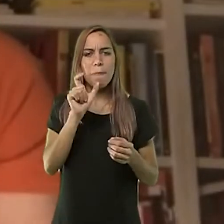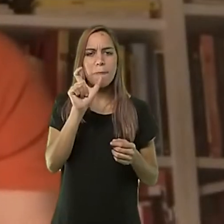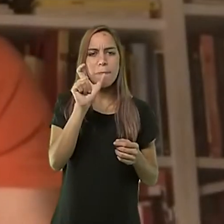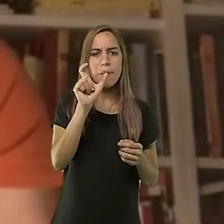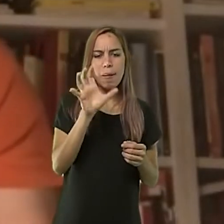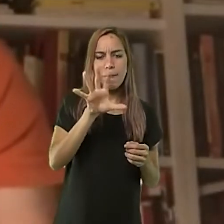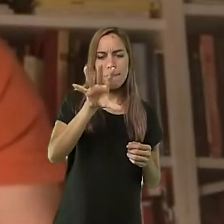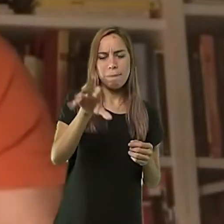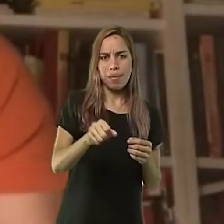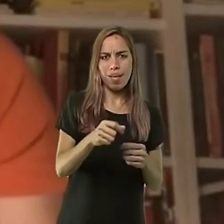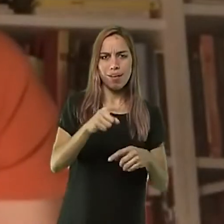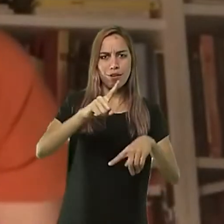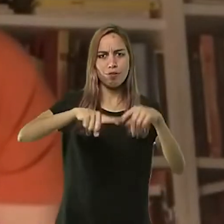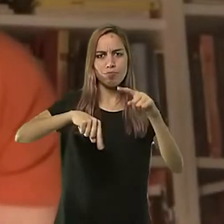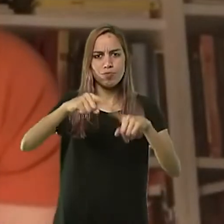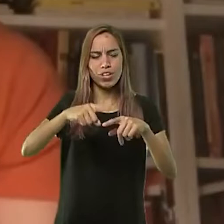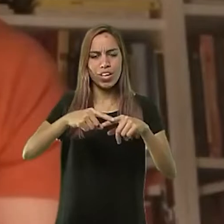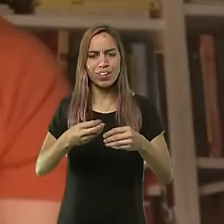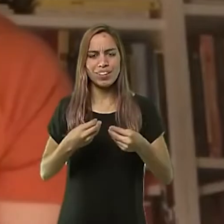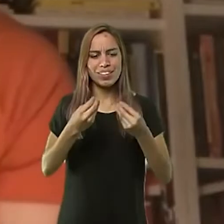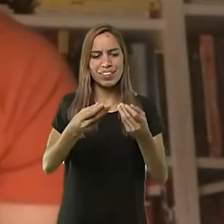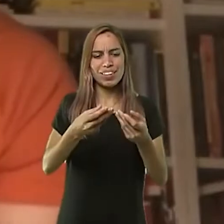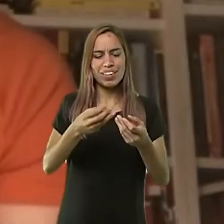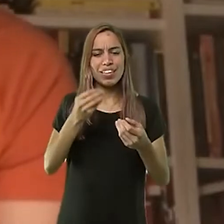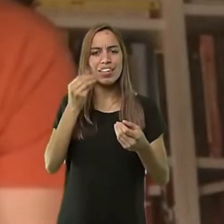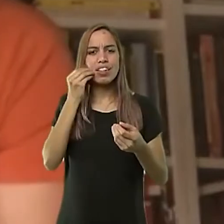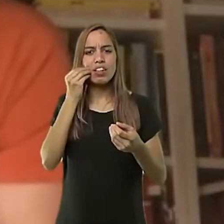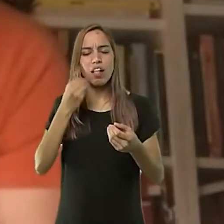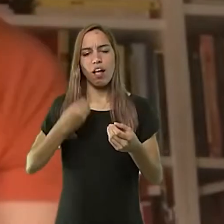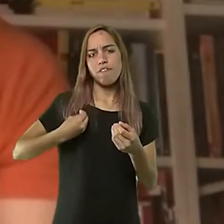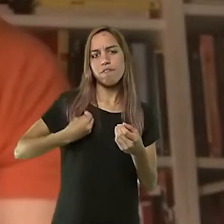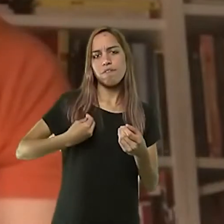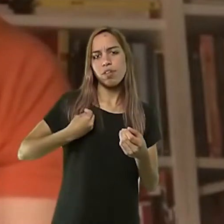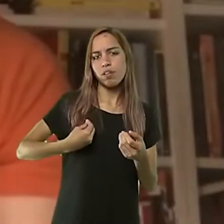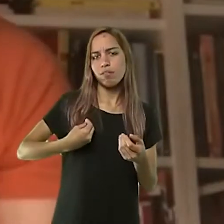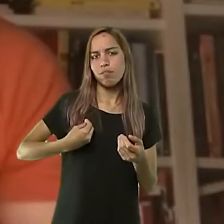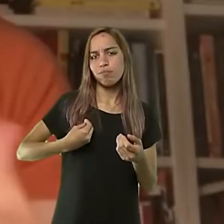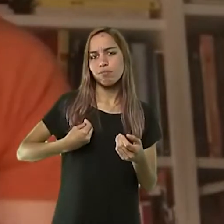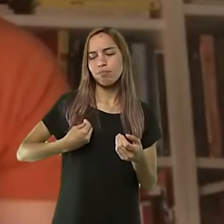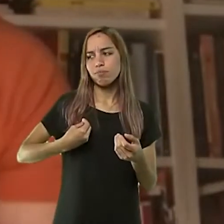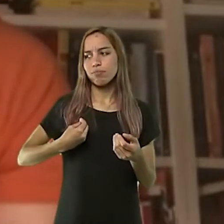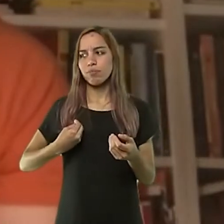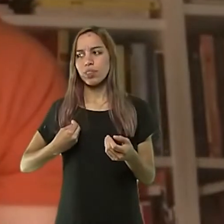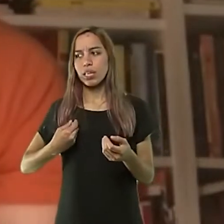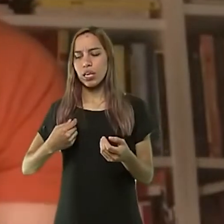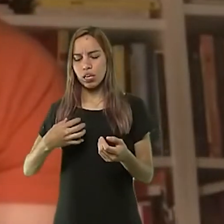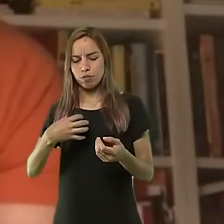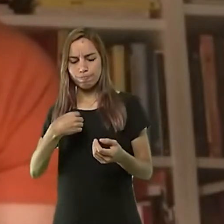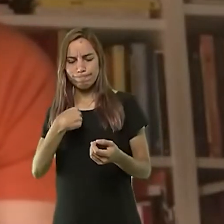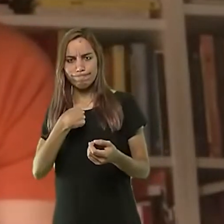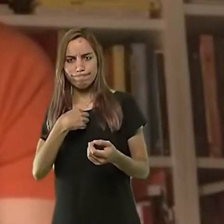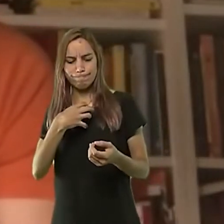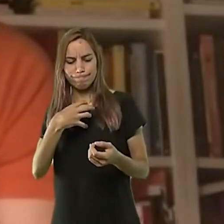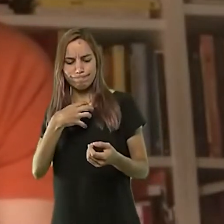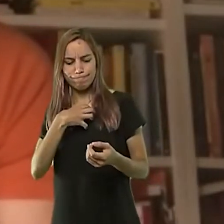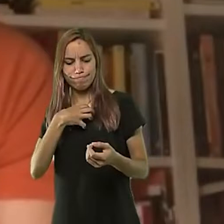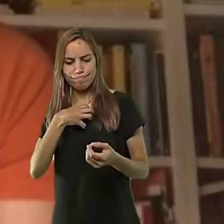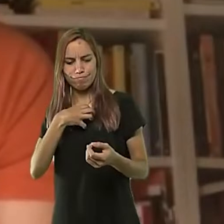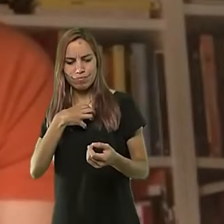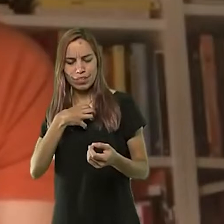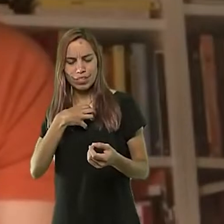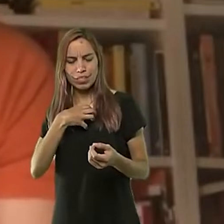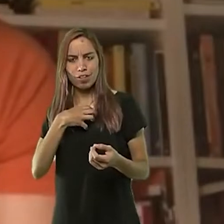a seres inanimados ou a entidades inanimadas. E o que para mim transparece numa